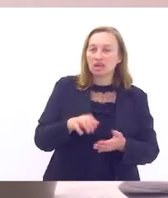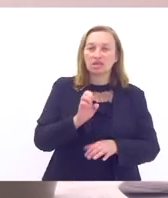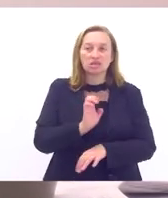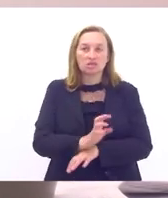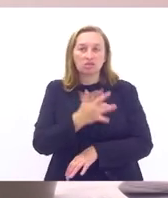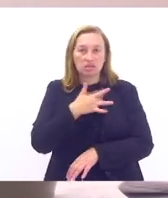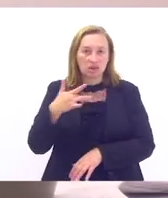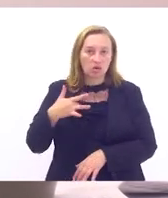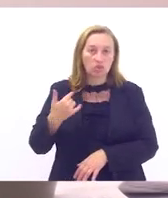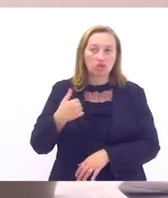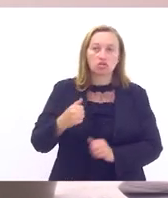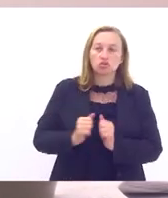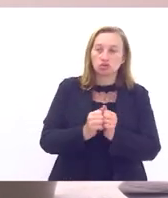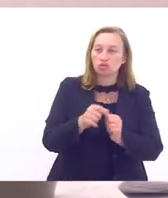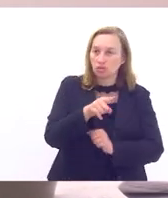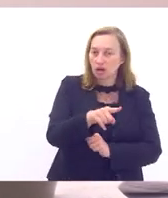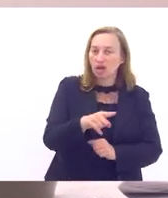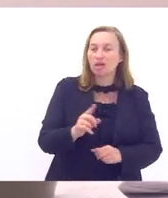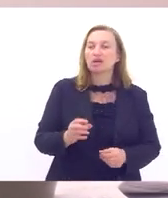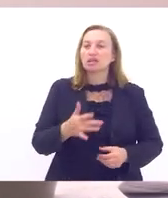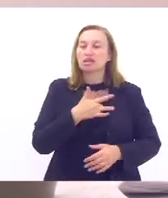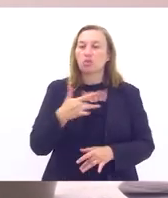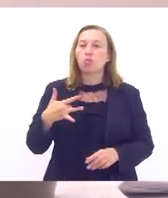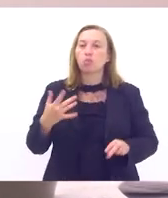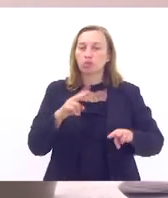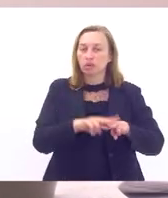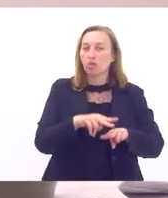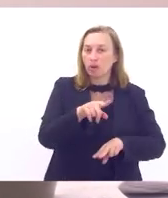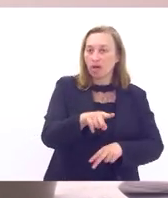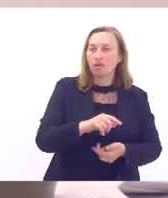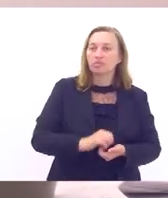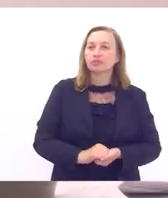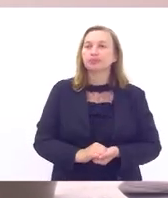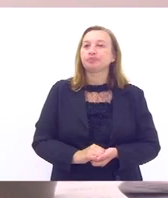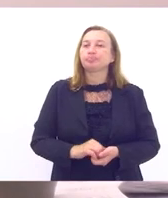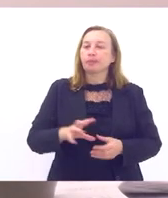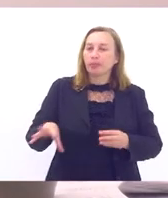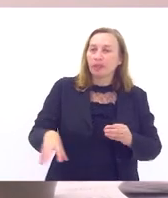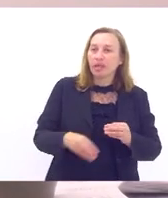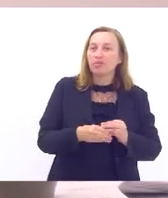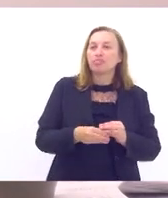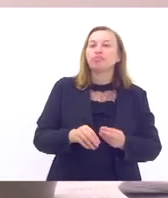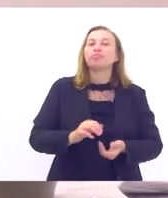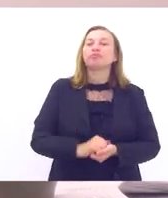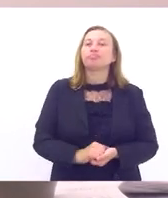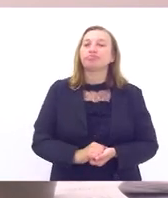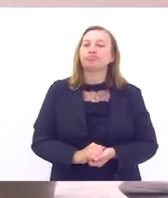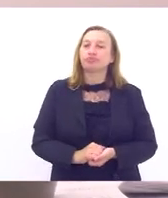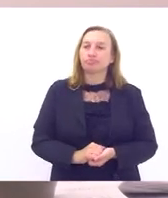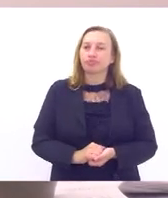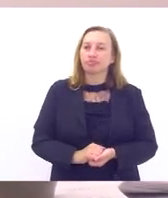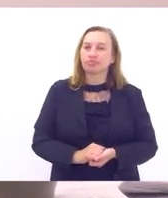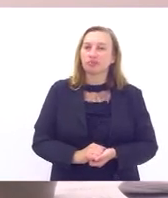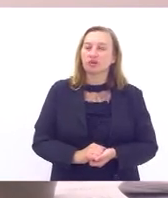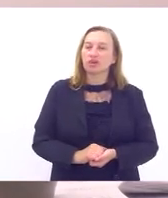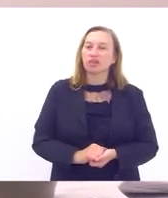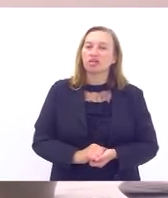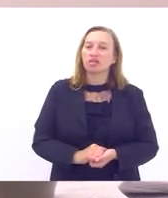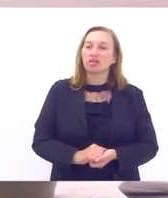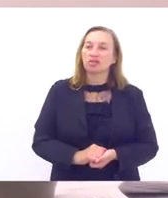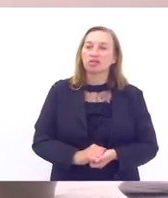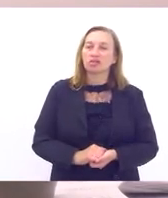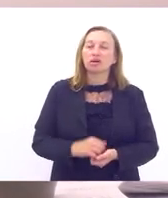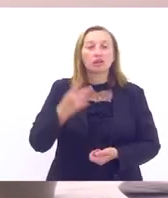sua saúde prisional, que já ingressa por força da política